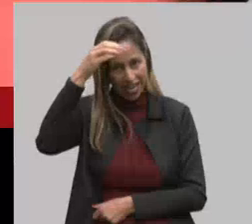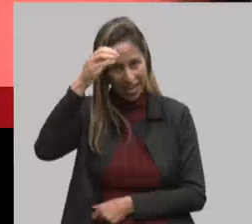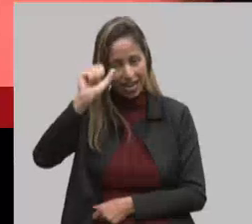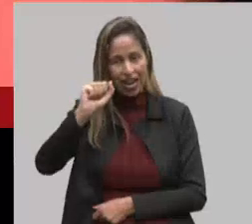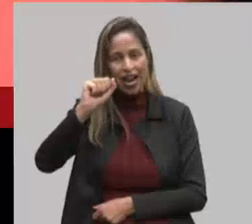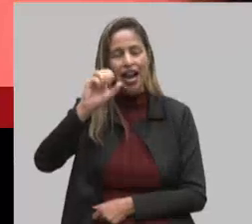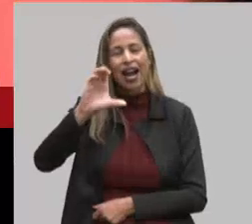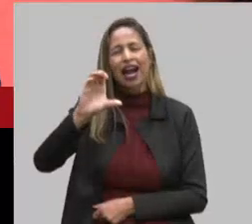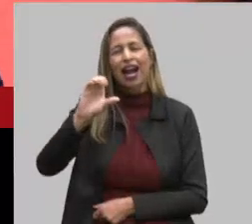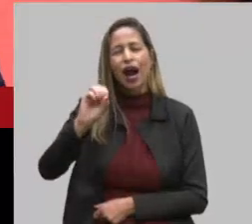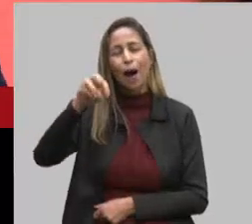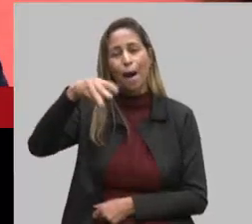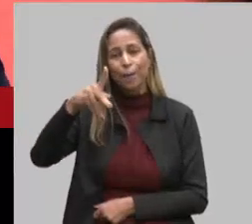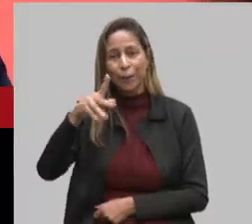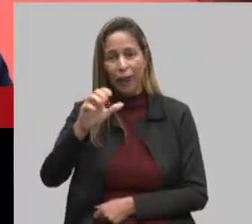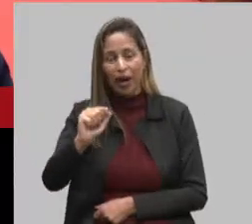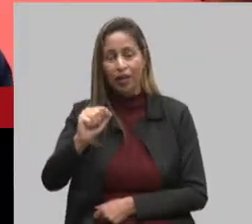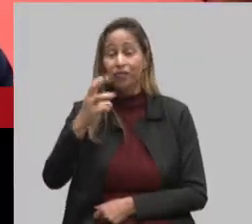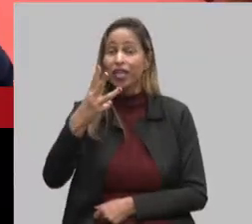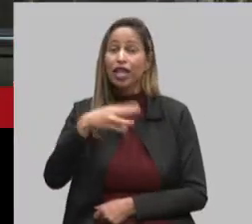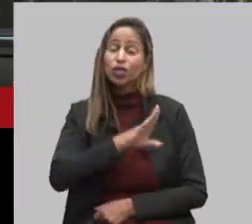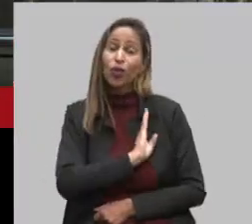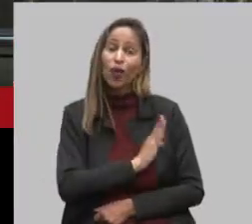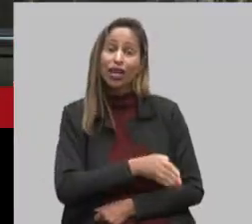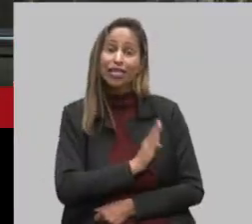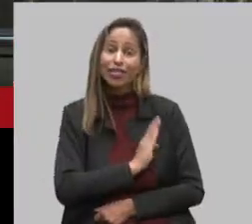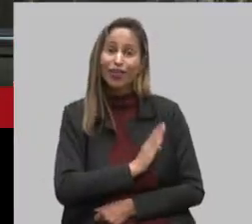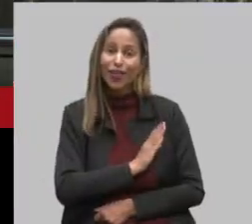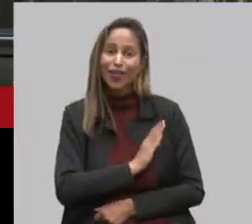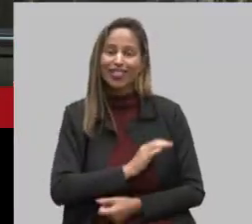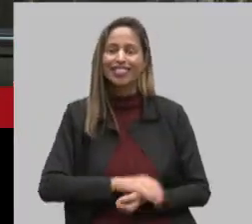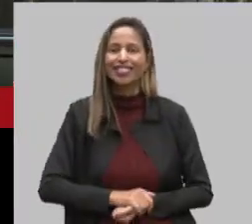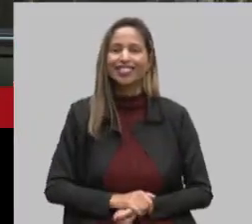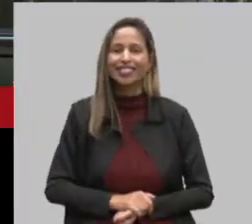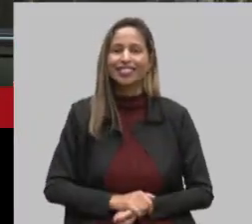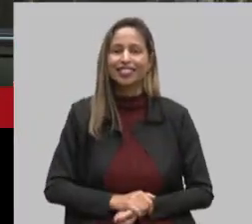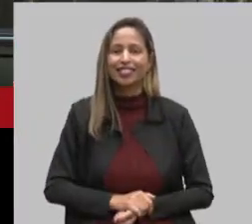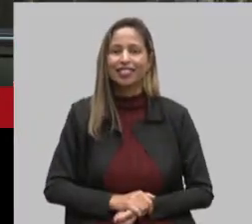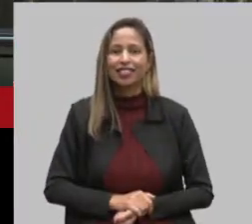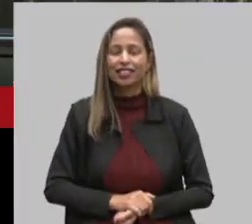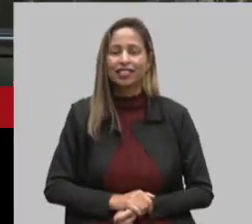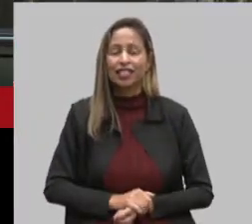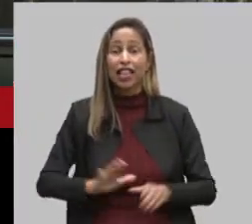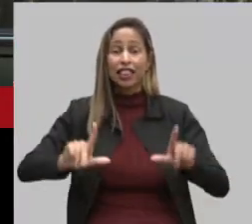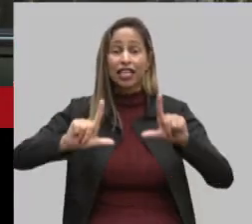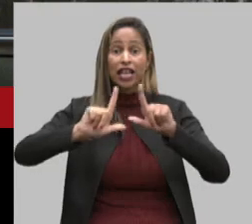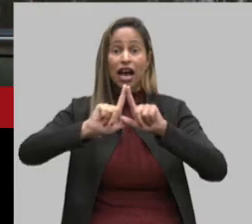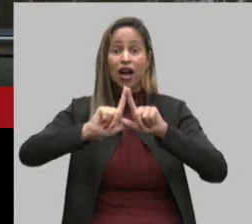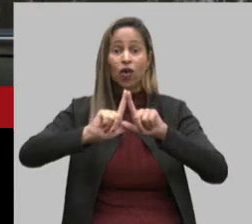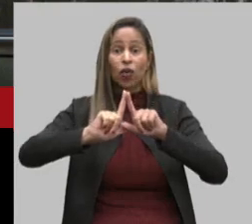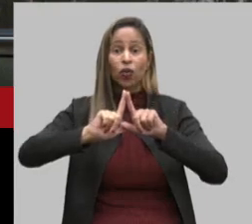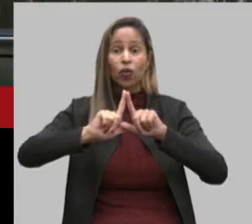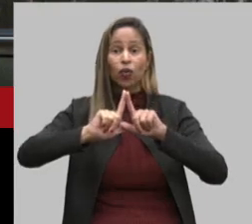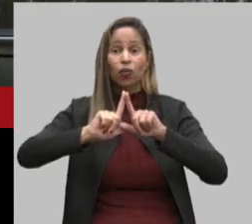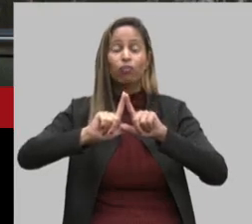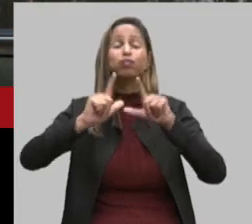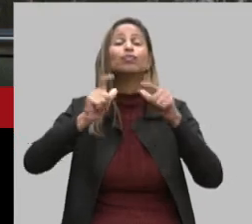Paraguaçu e Três Corações vamos lá pro Polo triângulo Cadê o Polo